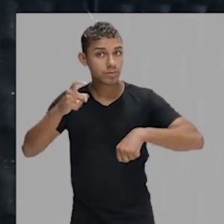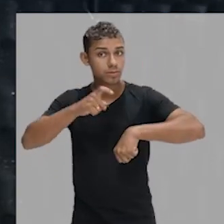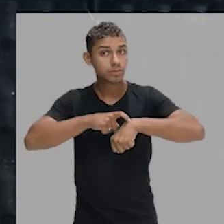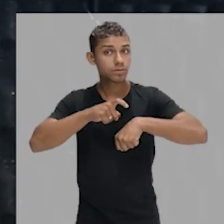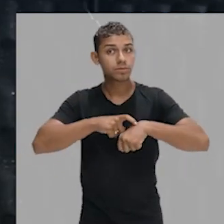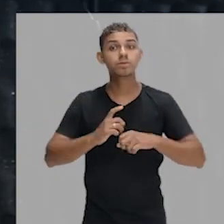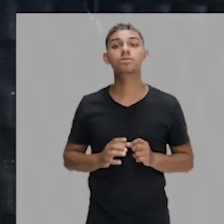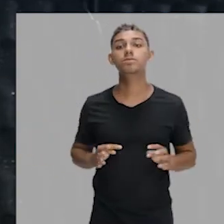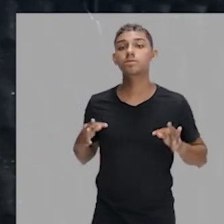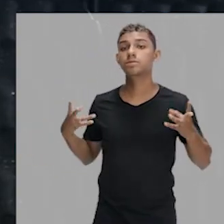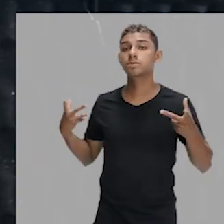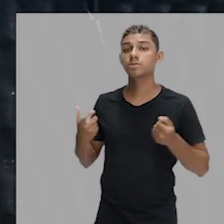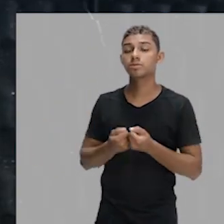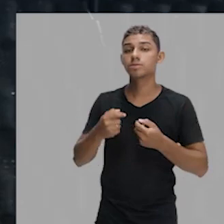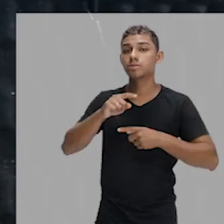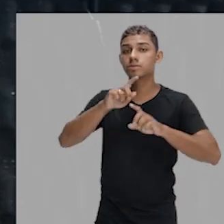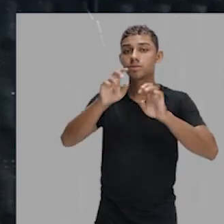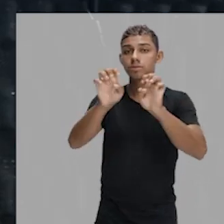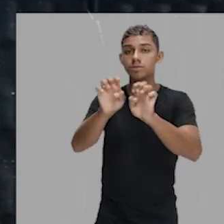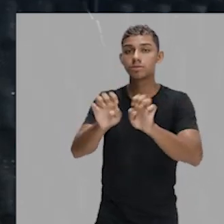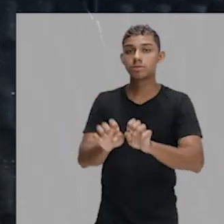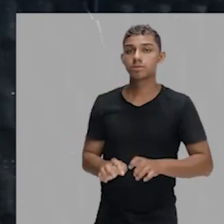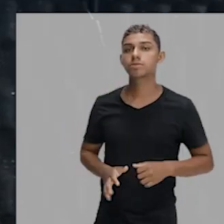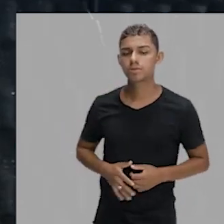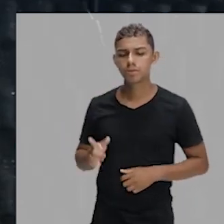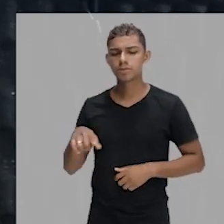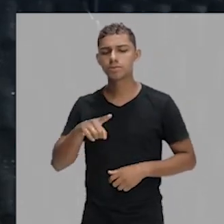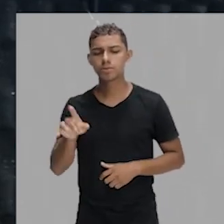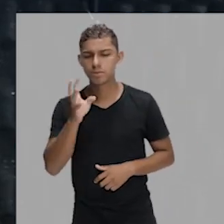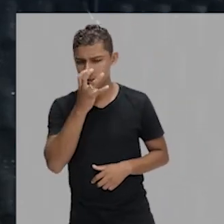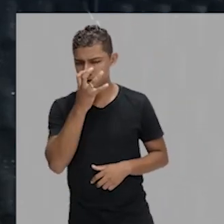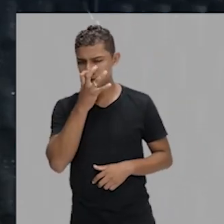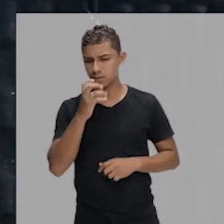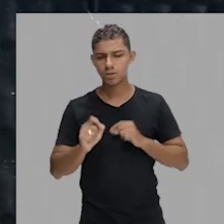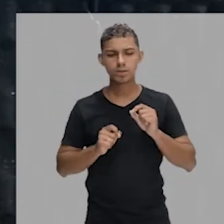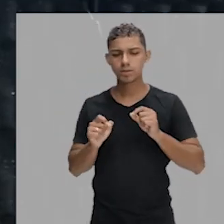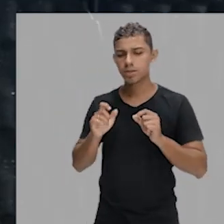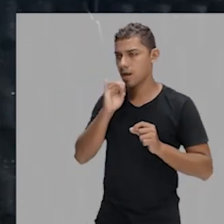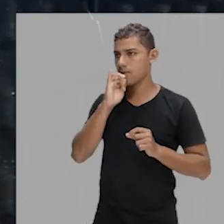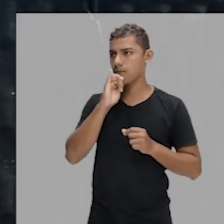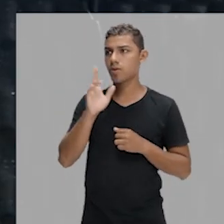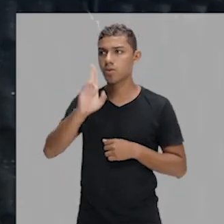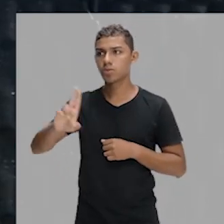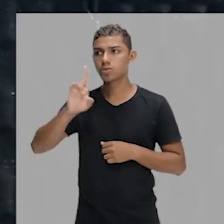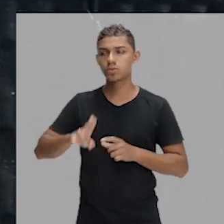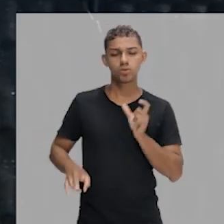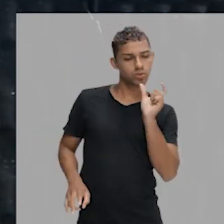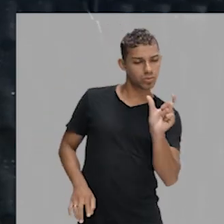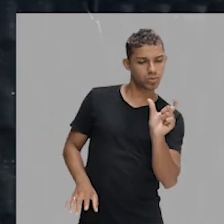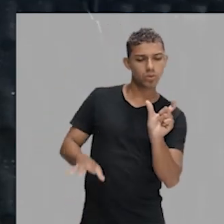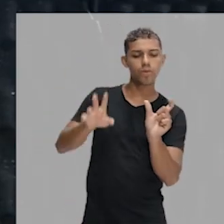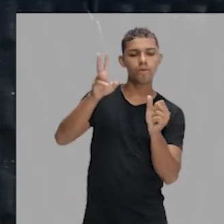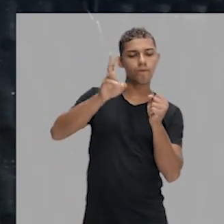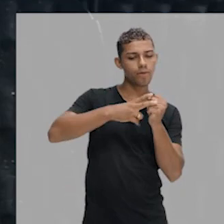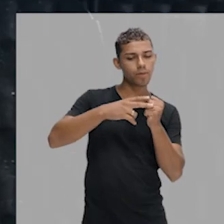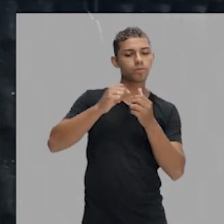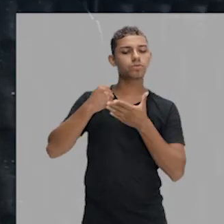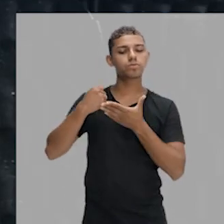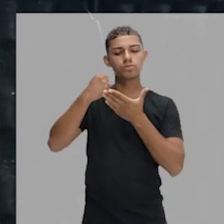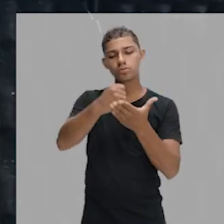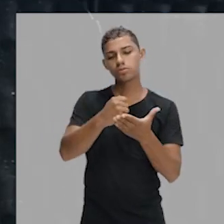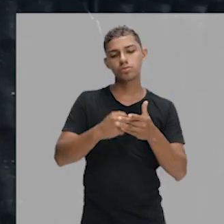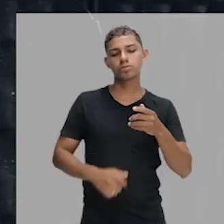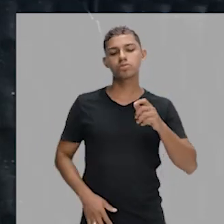são as duas estruturas. Outra coisa que você deve ter observado é que quando eu uso o verbo auxiliar com